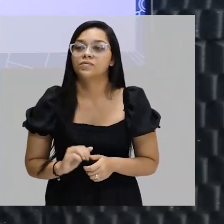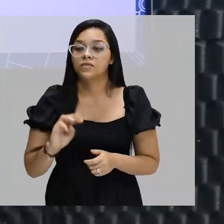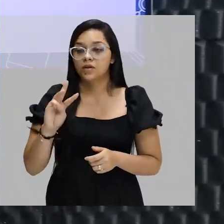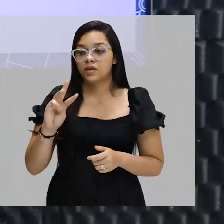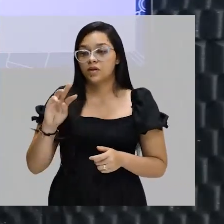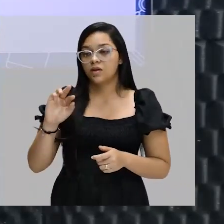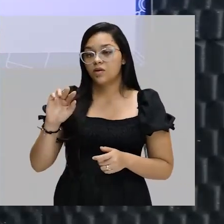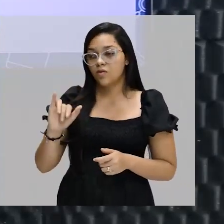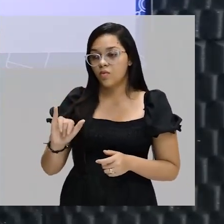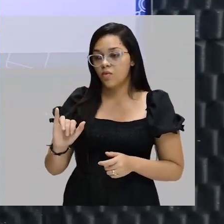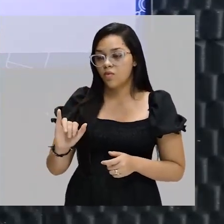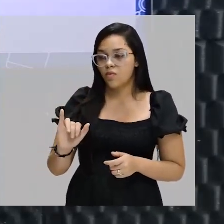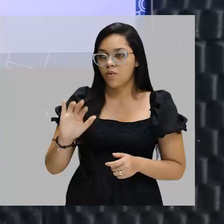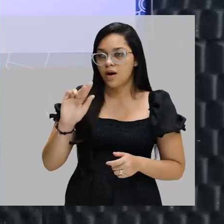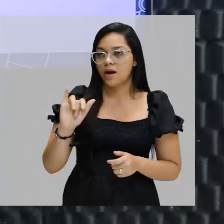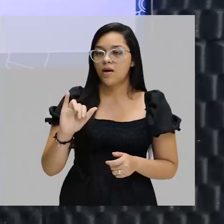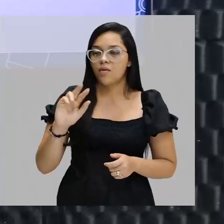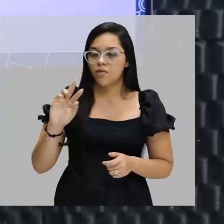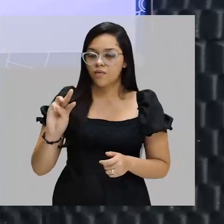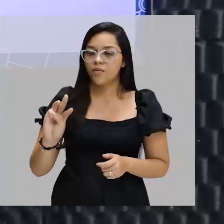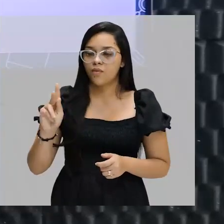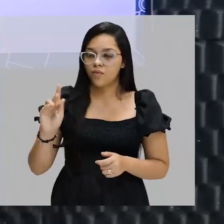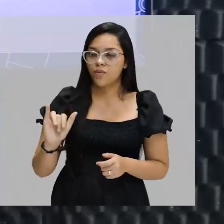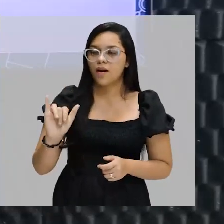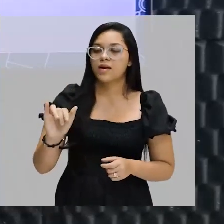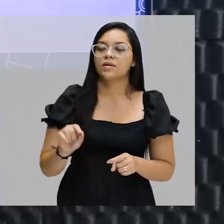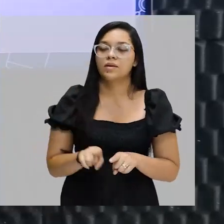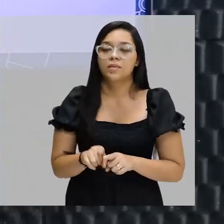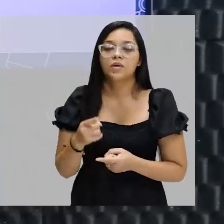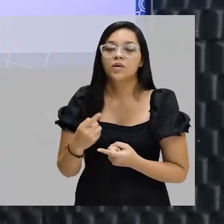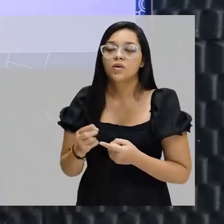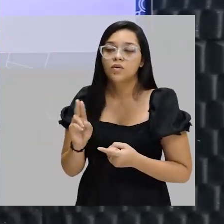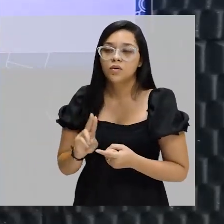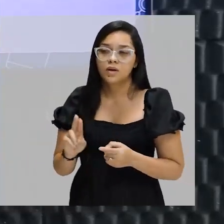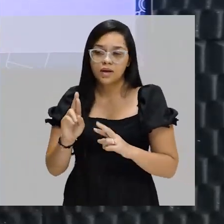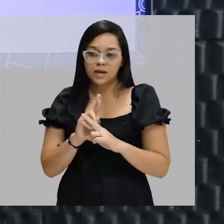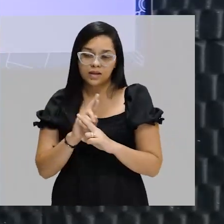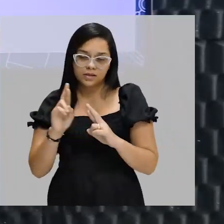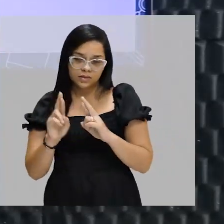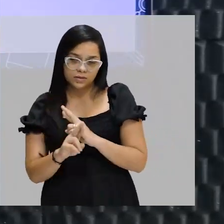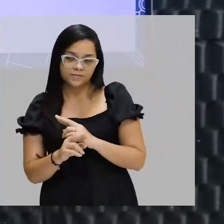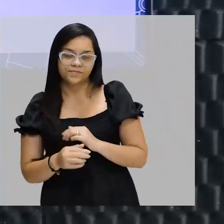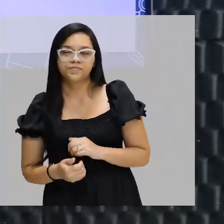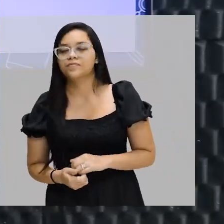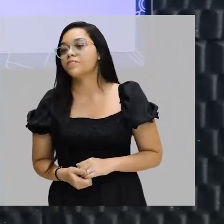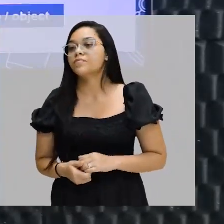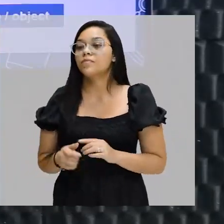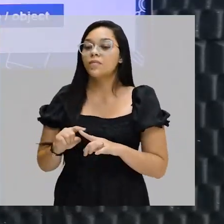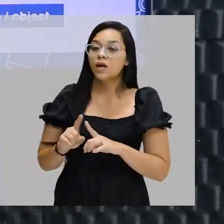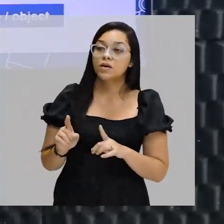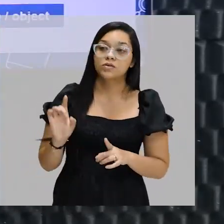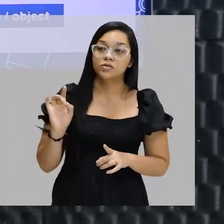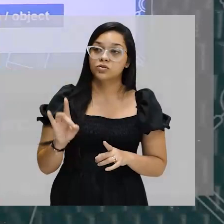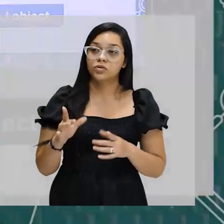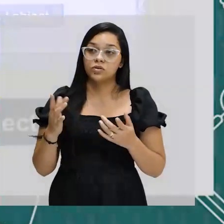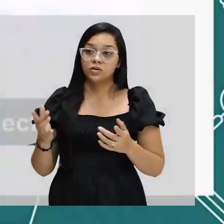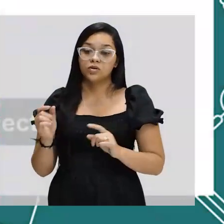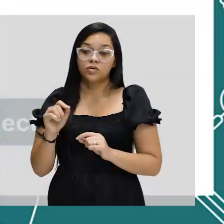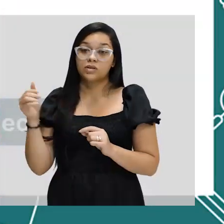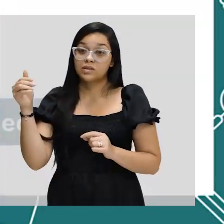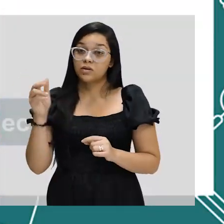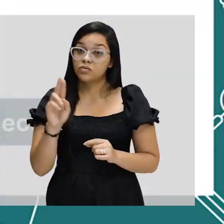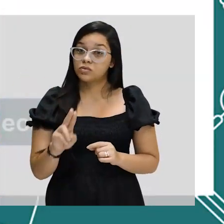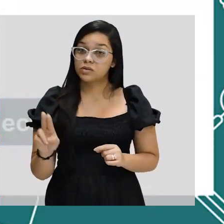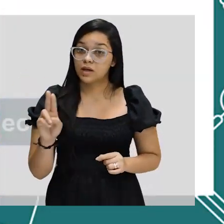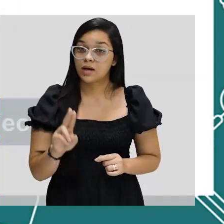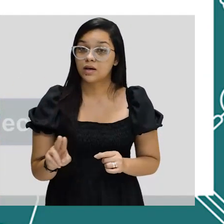o why, que é o porquê, também podem ser utilizados para fazer relação entre sentenças, tá? Só não são tão